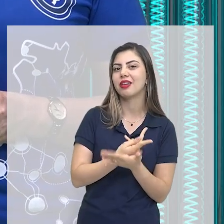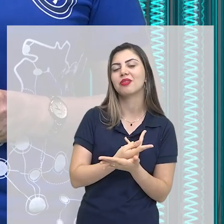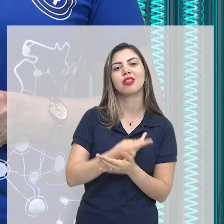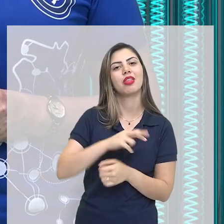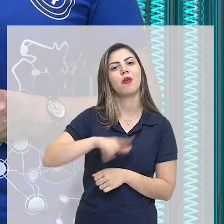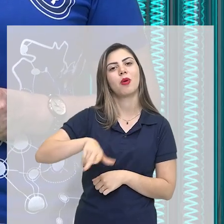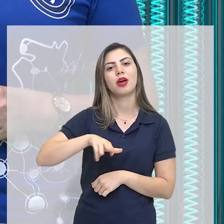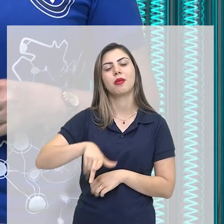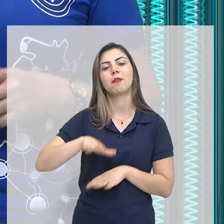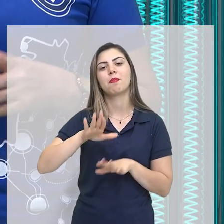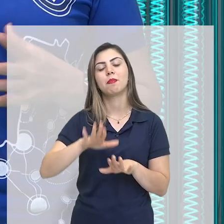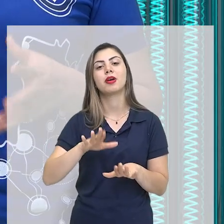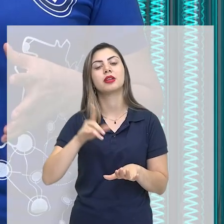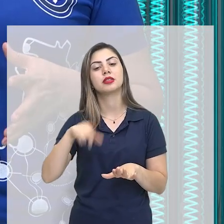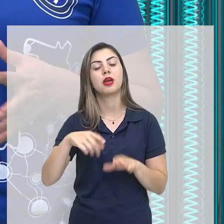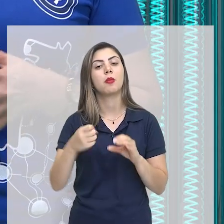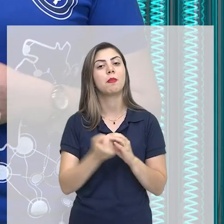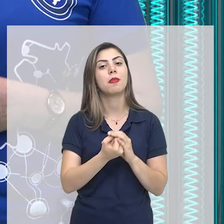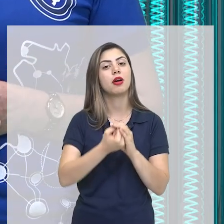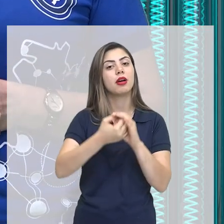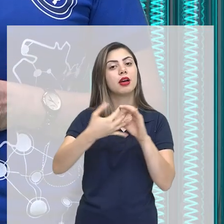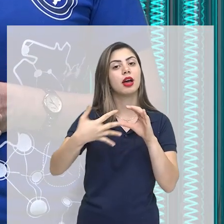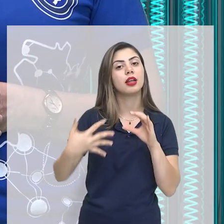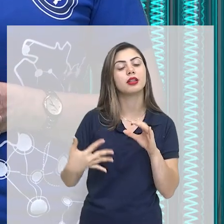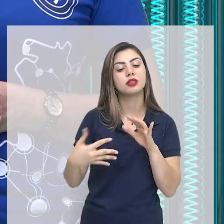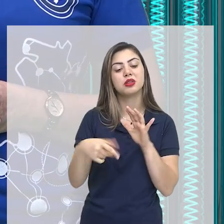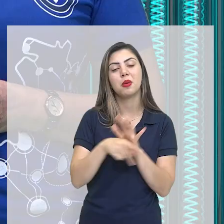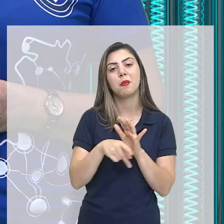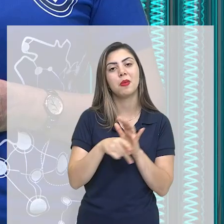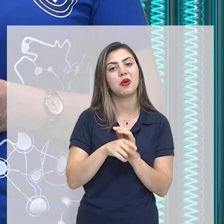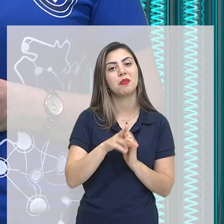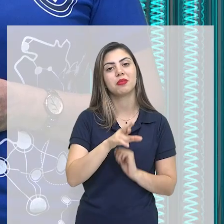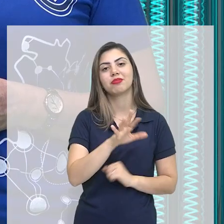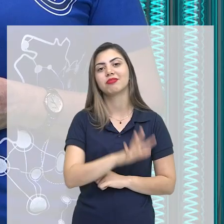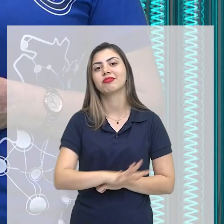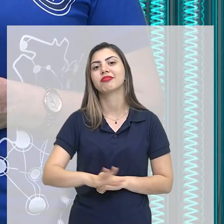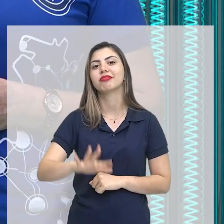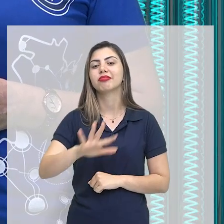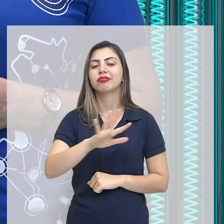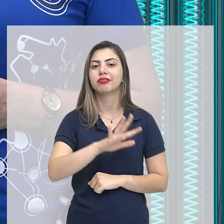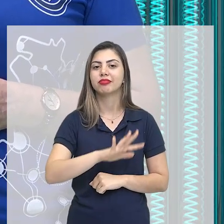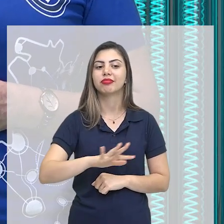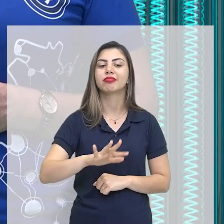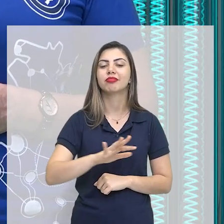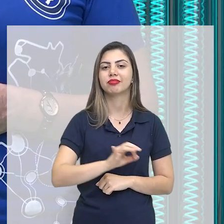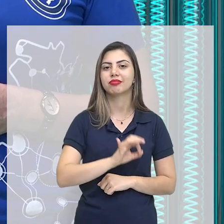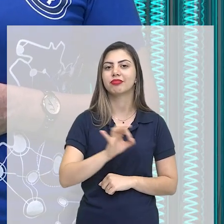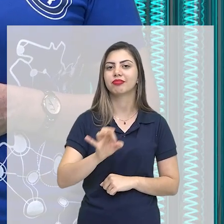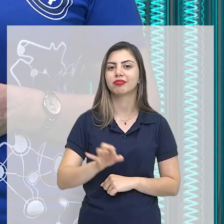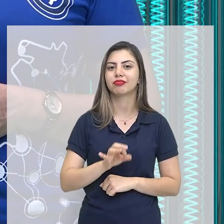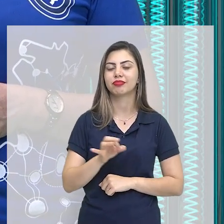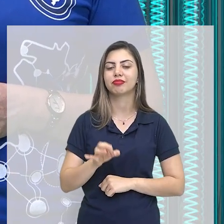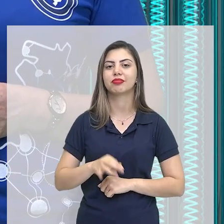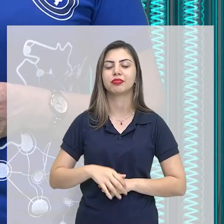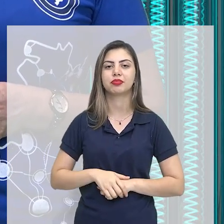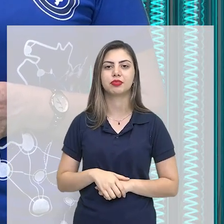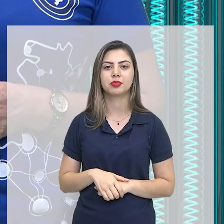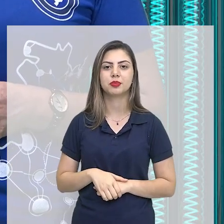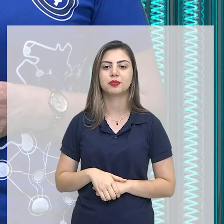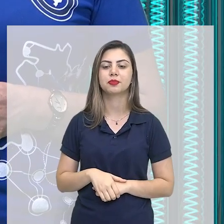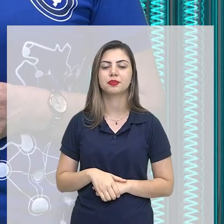sim como um fator próprio, né, daquela região, né?